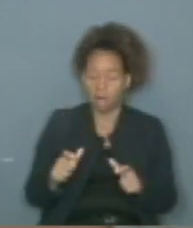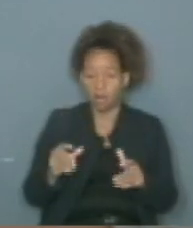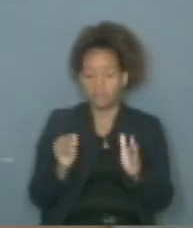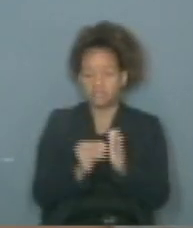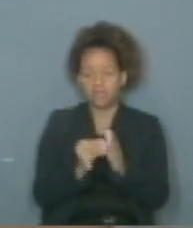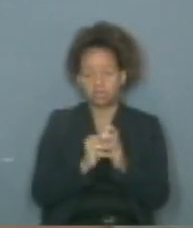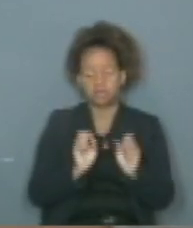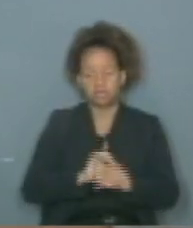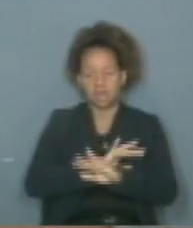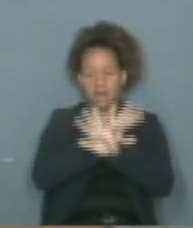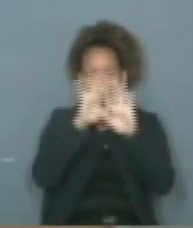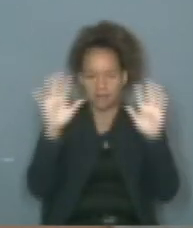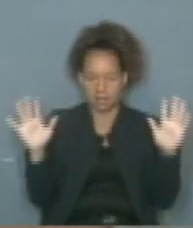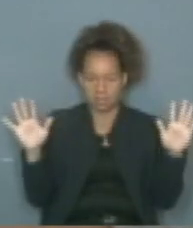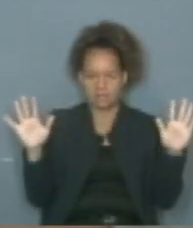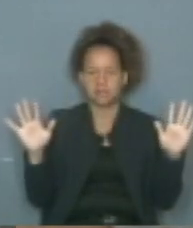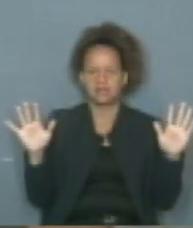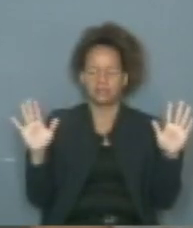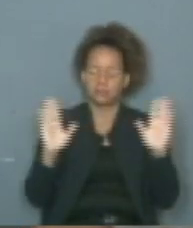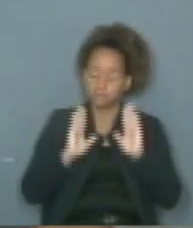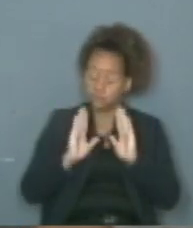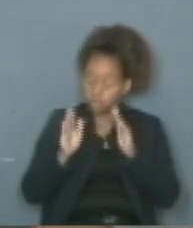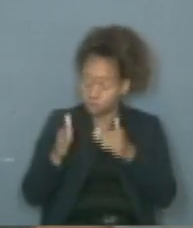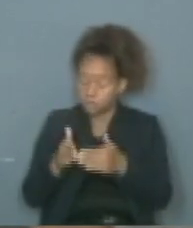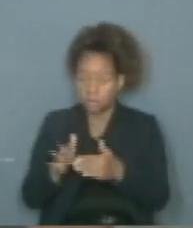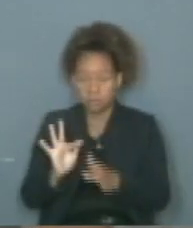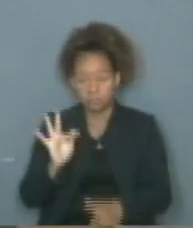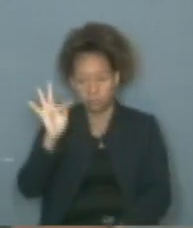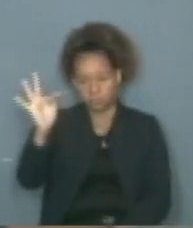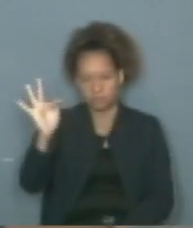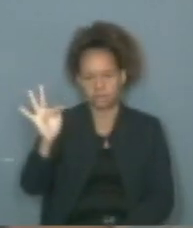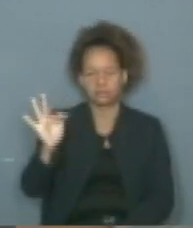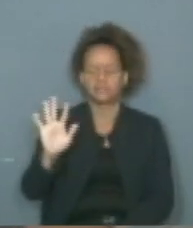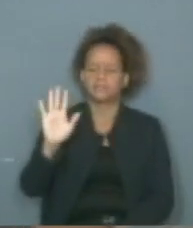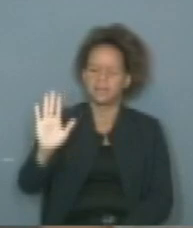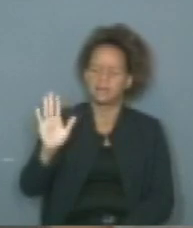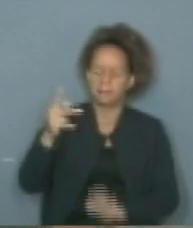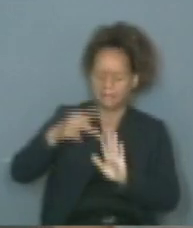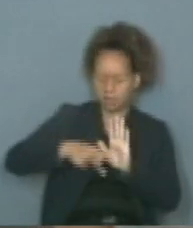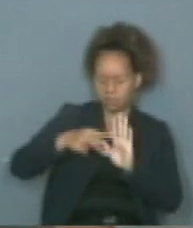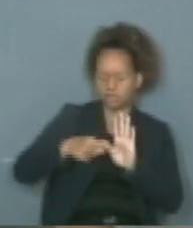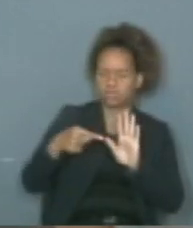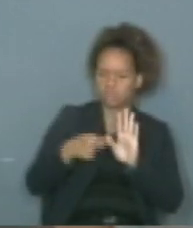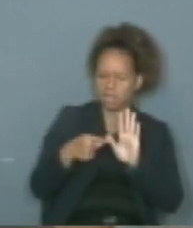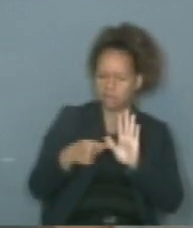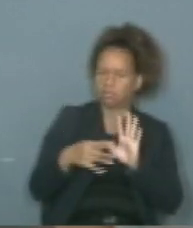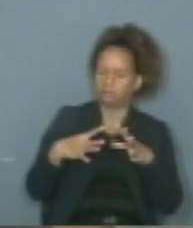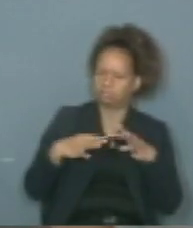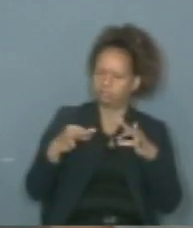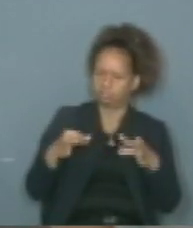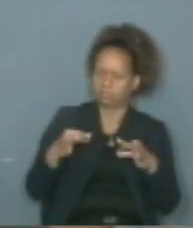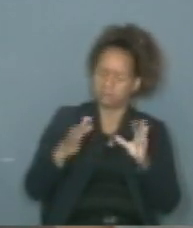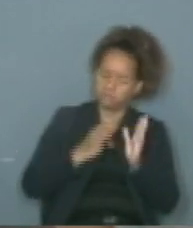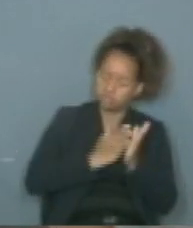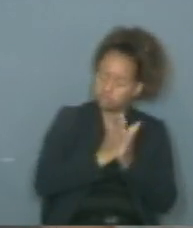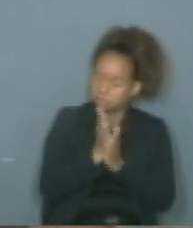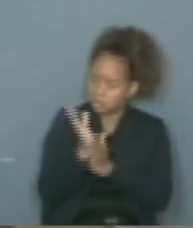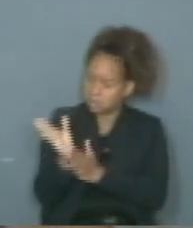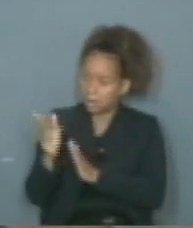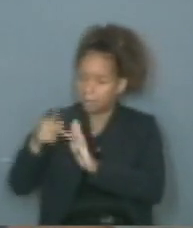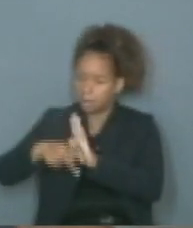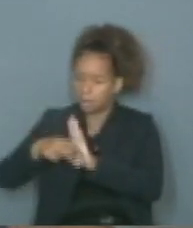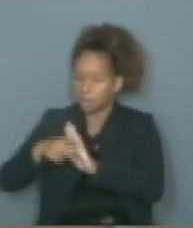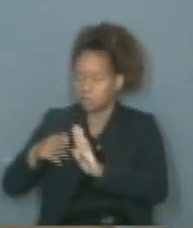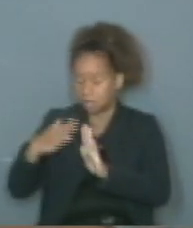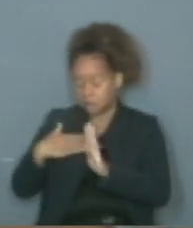Falta clareza com destinações futuras. Embora o projeto afirme que a destinação é para o programa